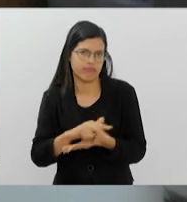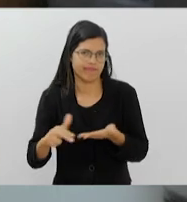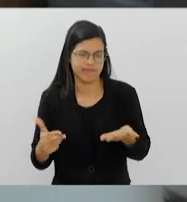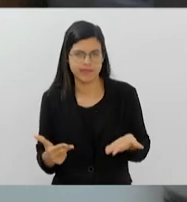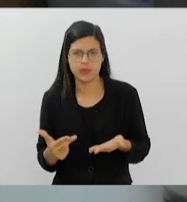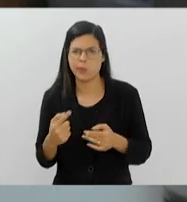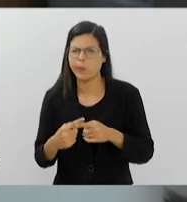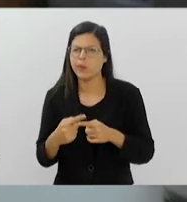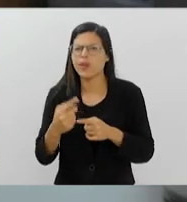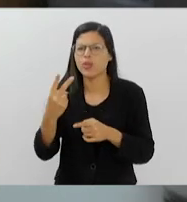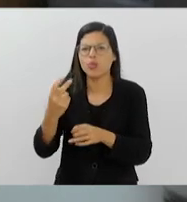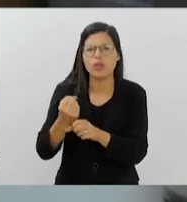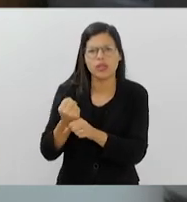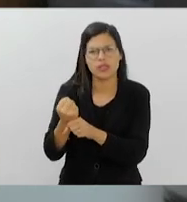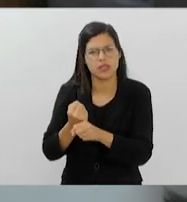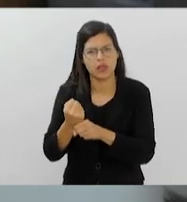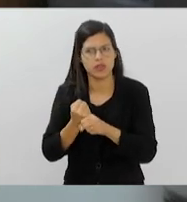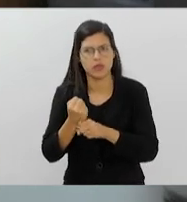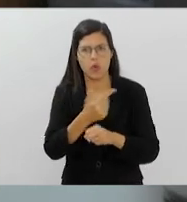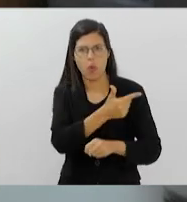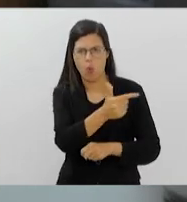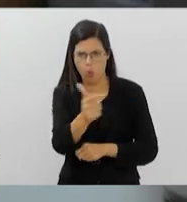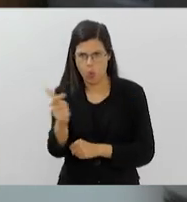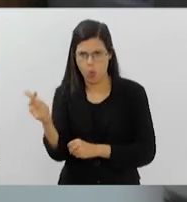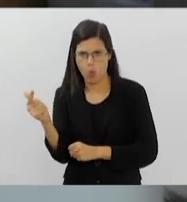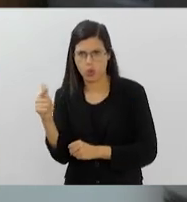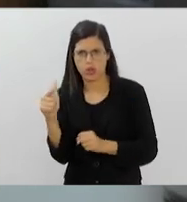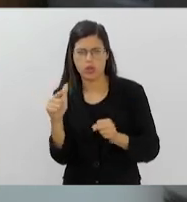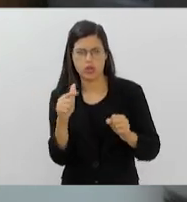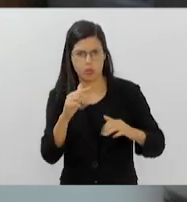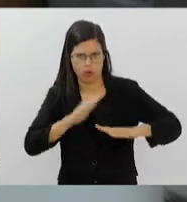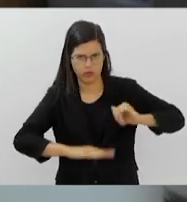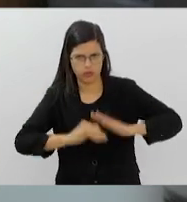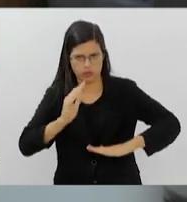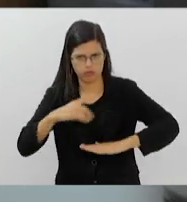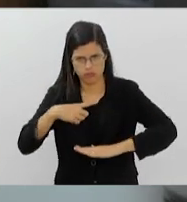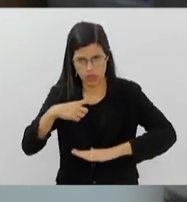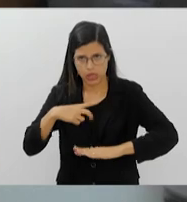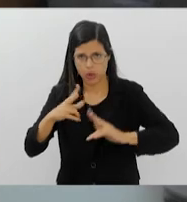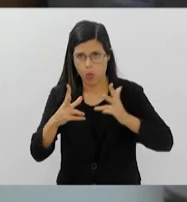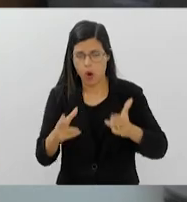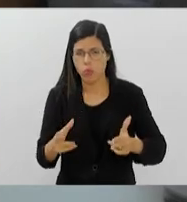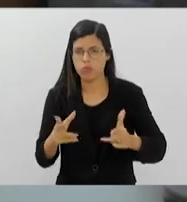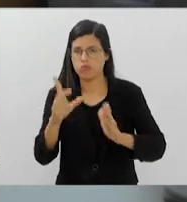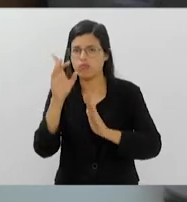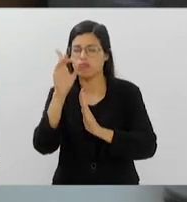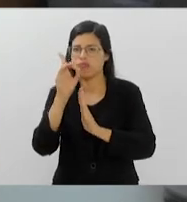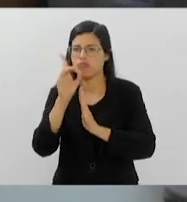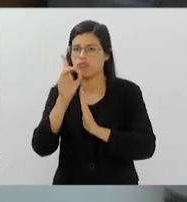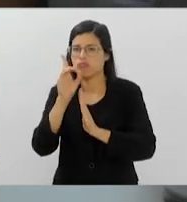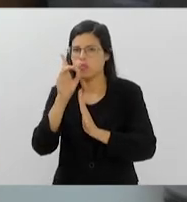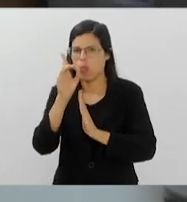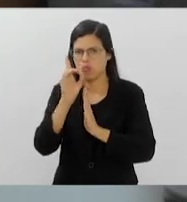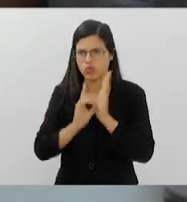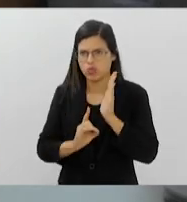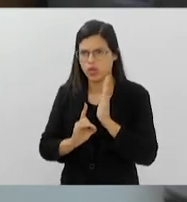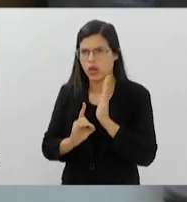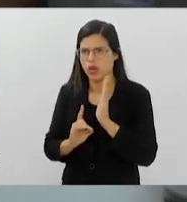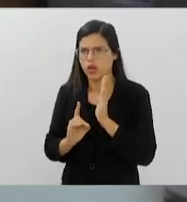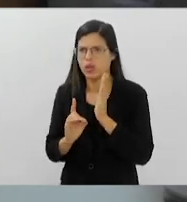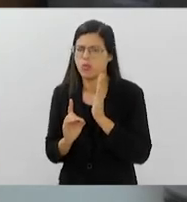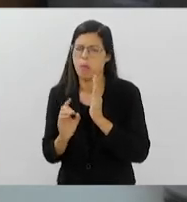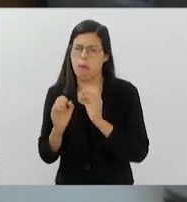2 anos? Outras categorias têm isso? Ou o direito na ativa você leva para a